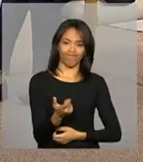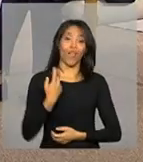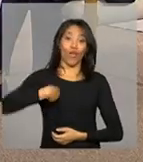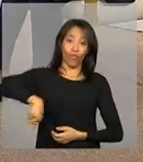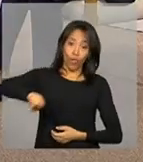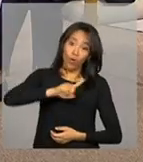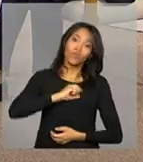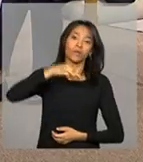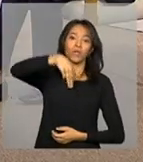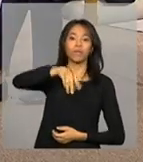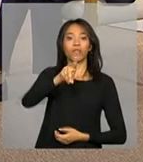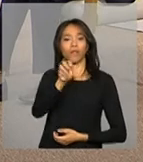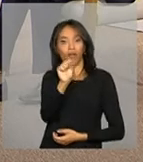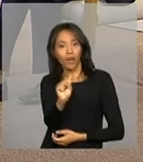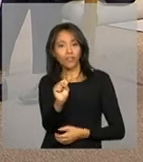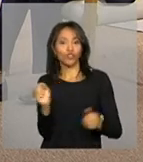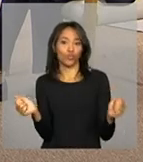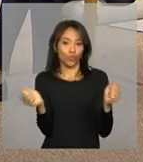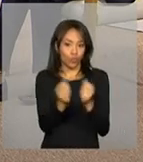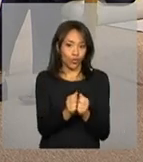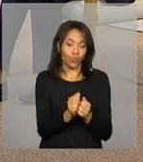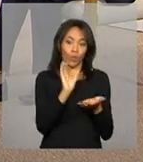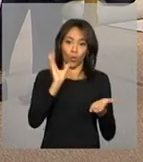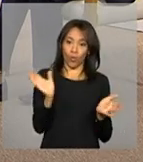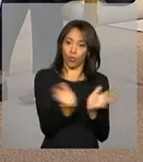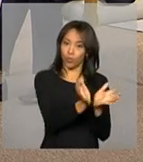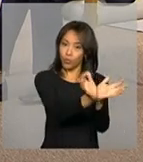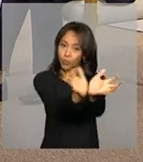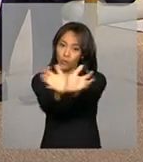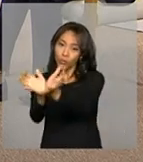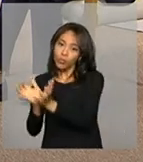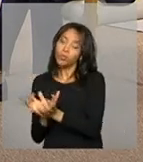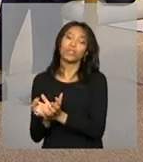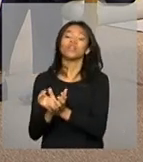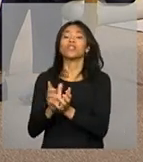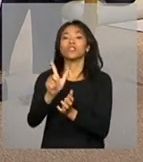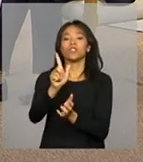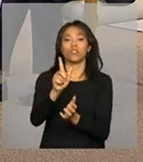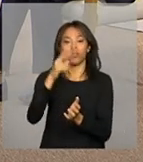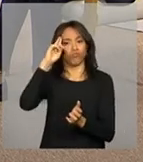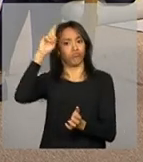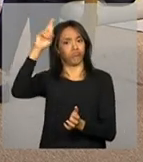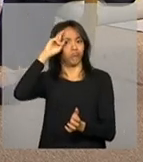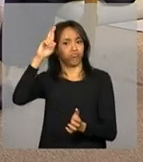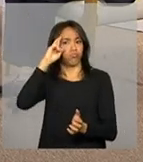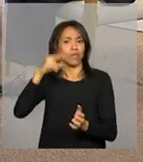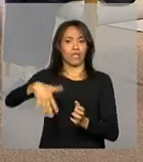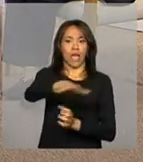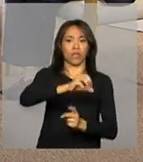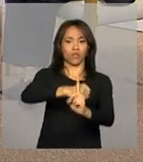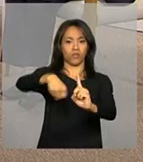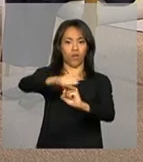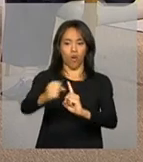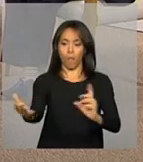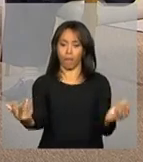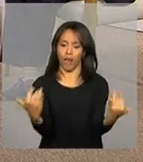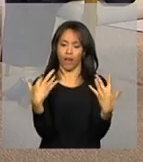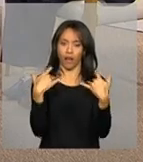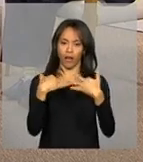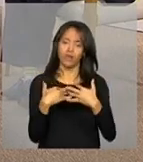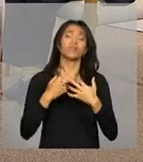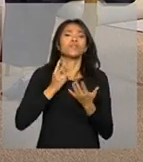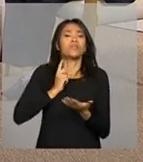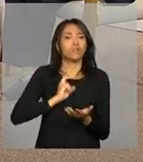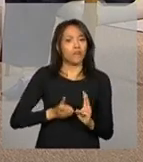nosso ministério junto com o colegiado Nacional de gestores municipais de assistência social nós a gente está sempre